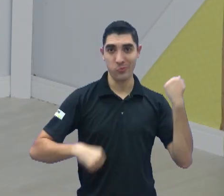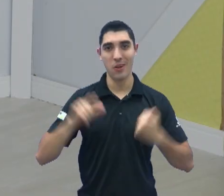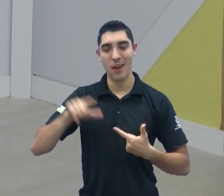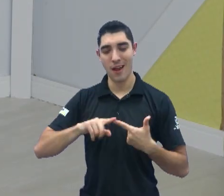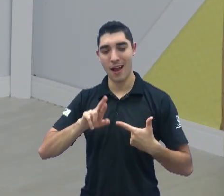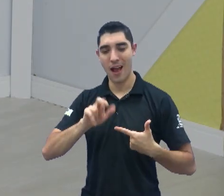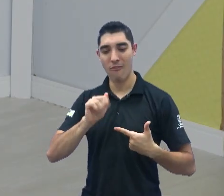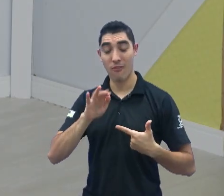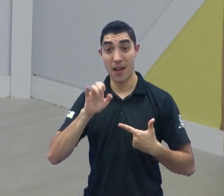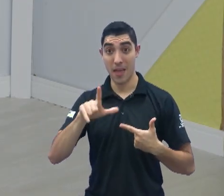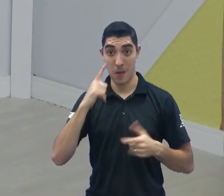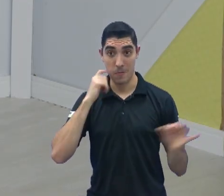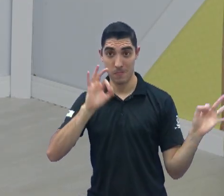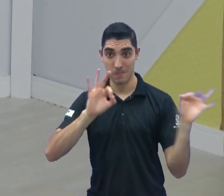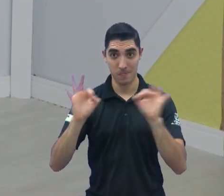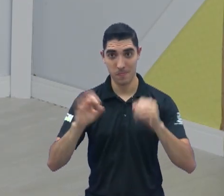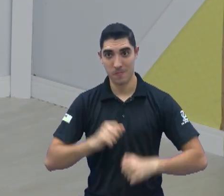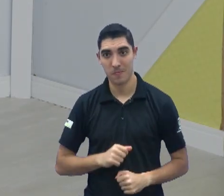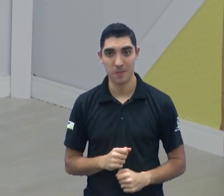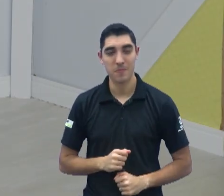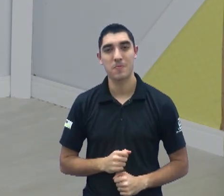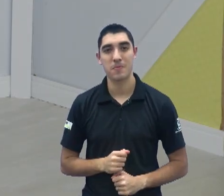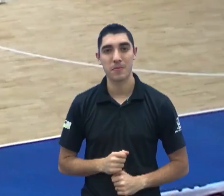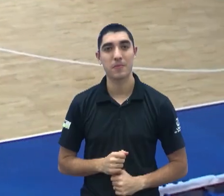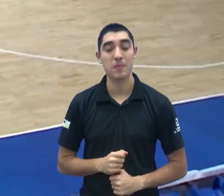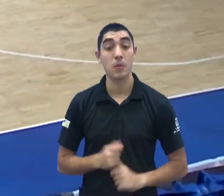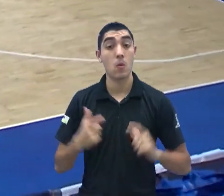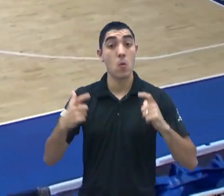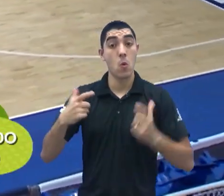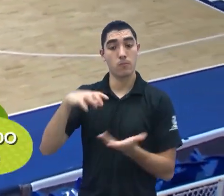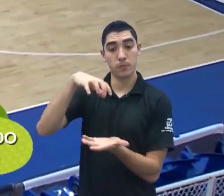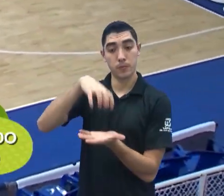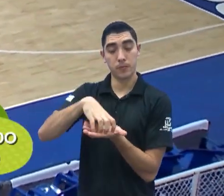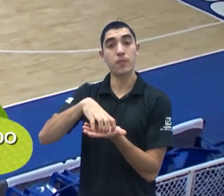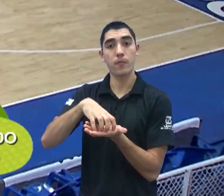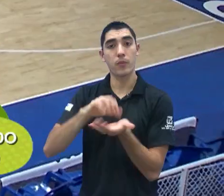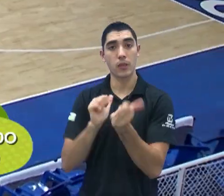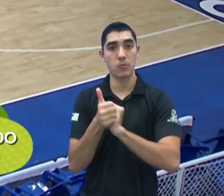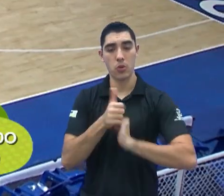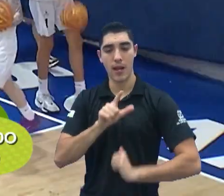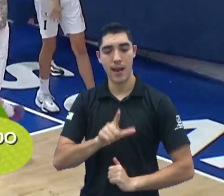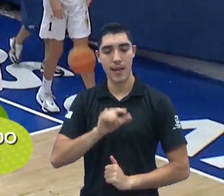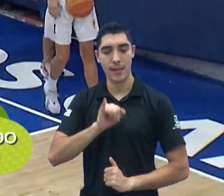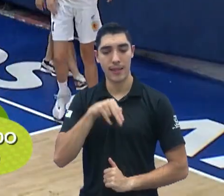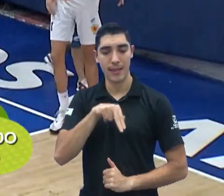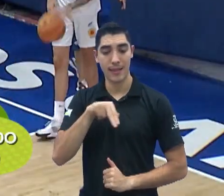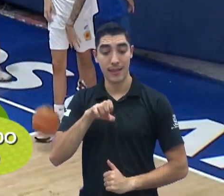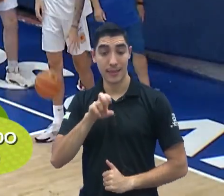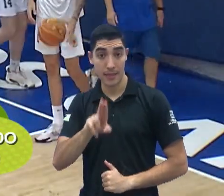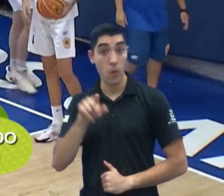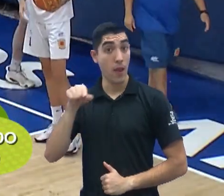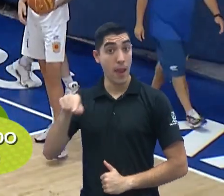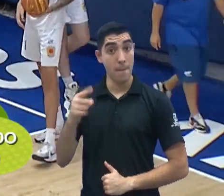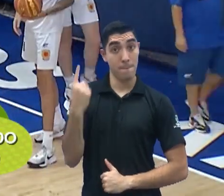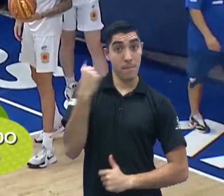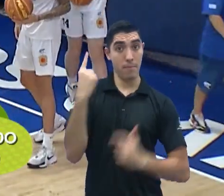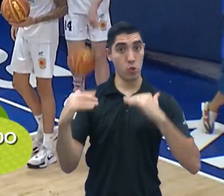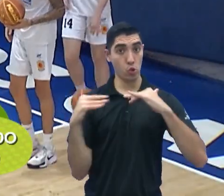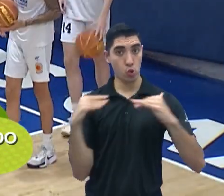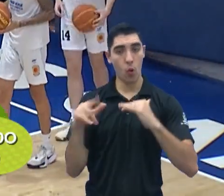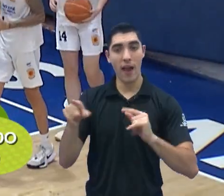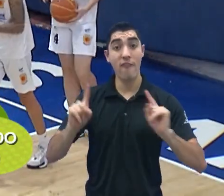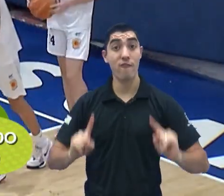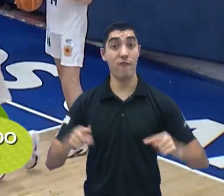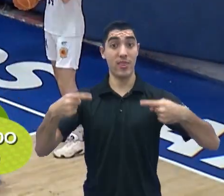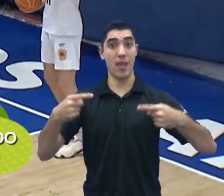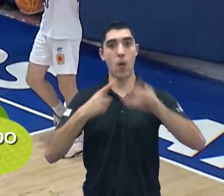Solta, Matheus! O ginásio Lineu de Moura foi palco do primeiro jogo da série de até 5 partidas das finais do Paulista